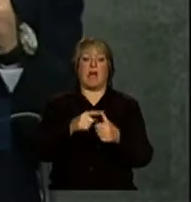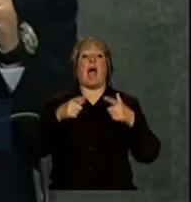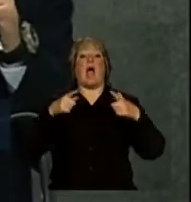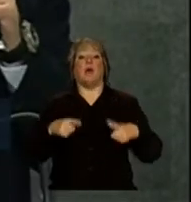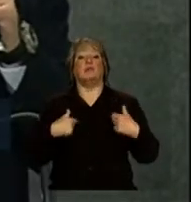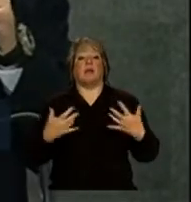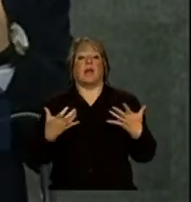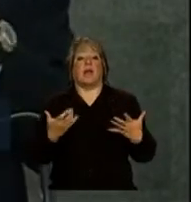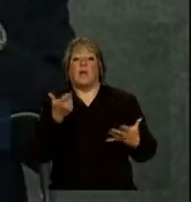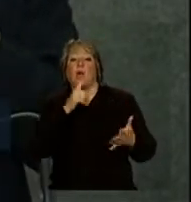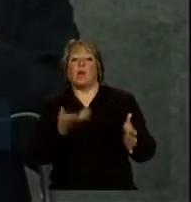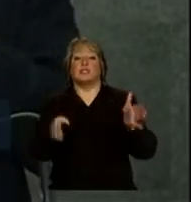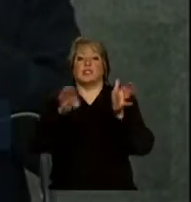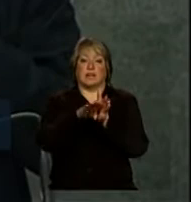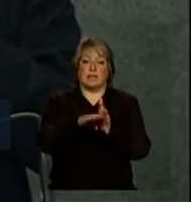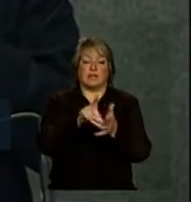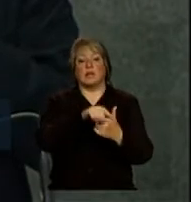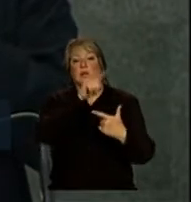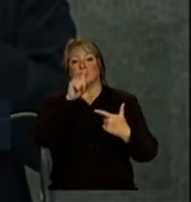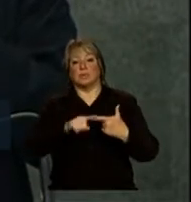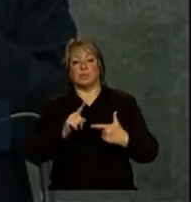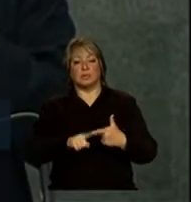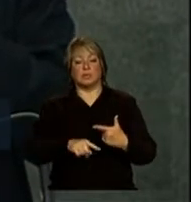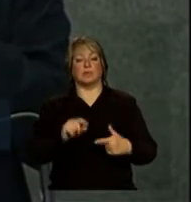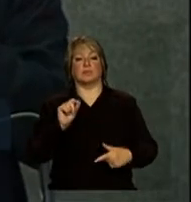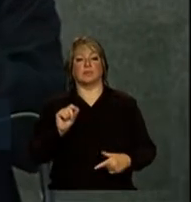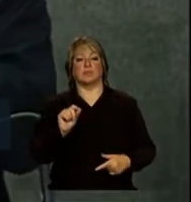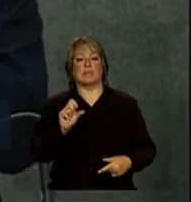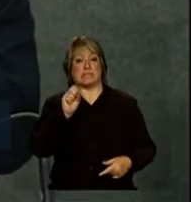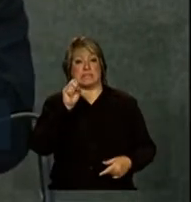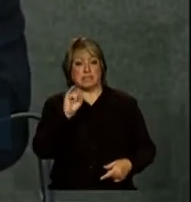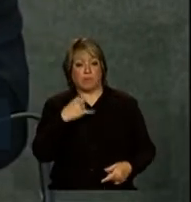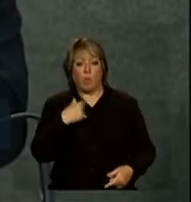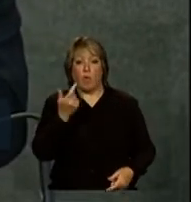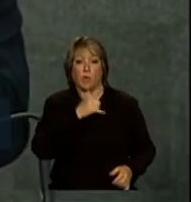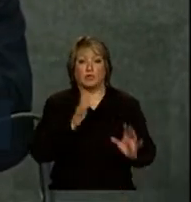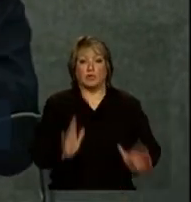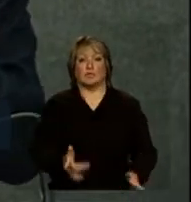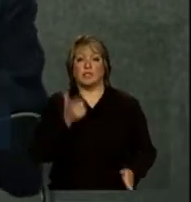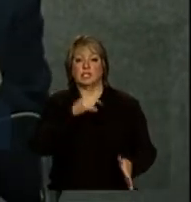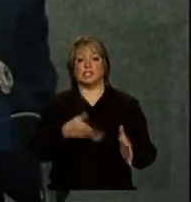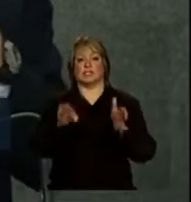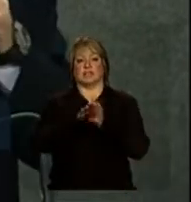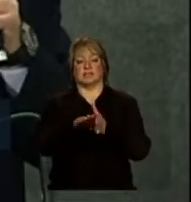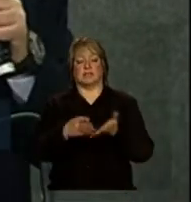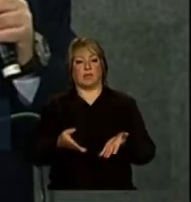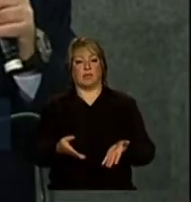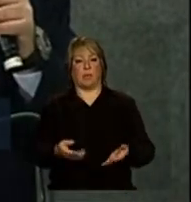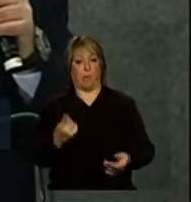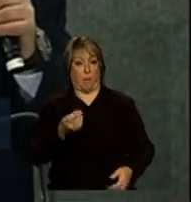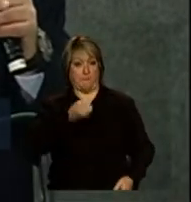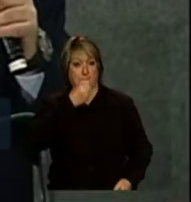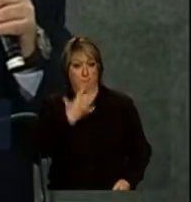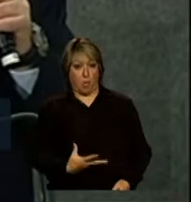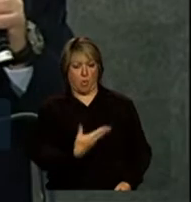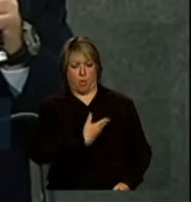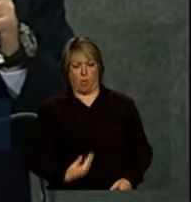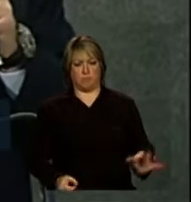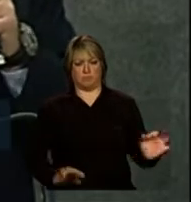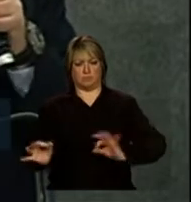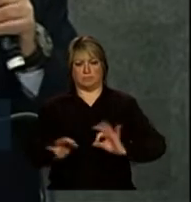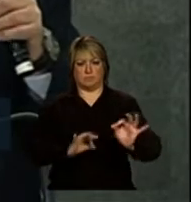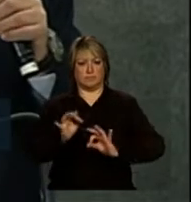chegar e o segundo é o cheque se eu tô conseguindo chegar eu digo uma boa governança Que